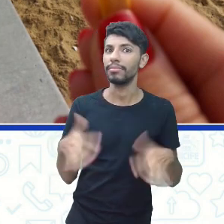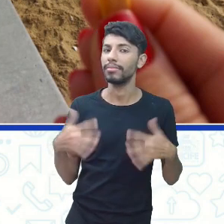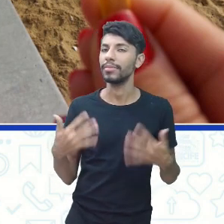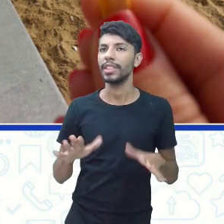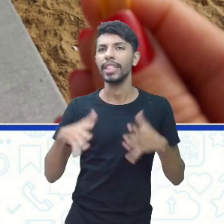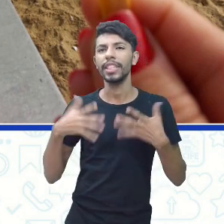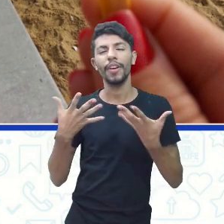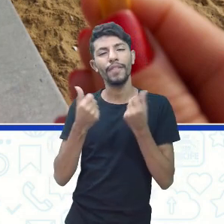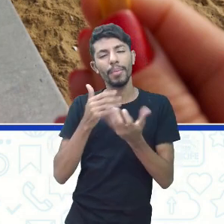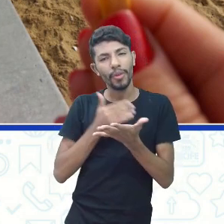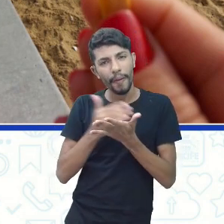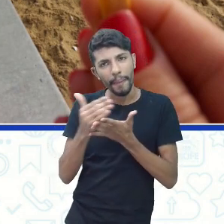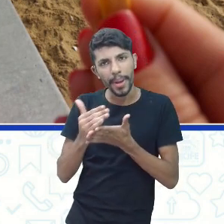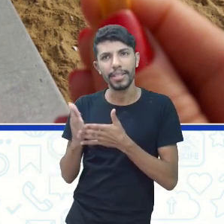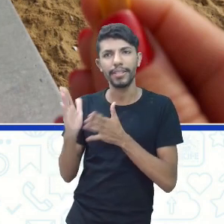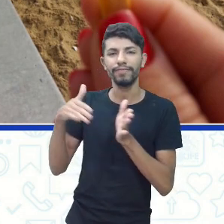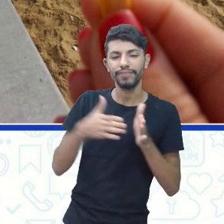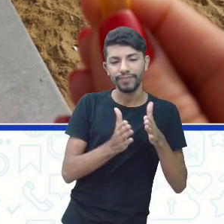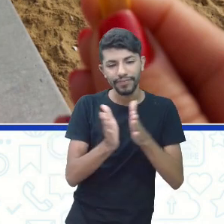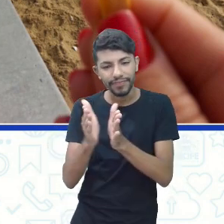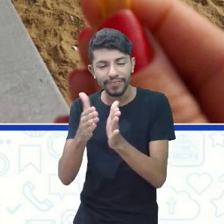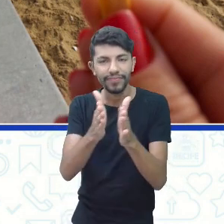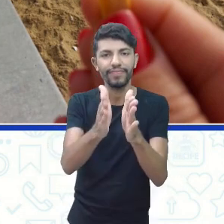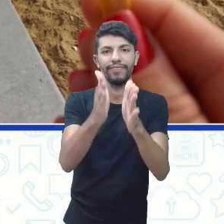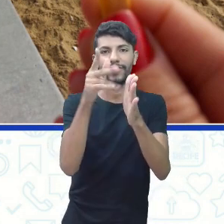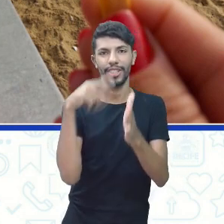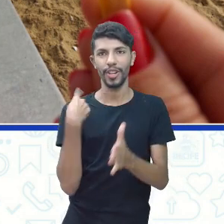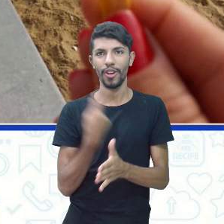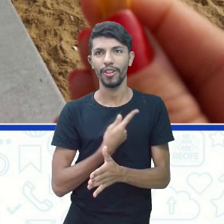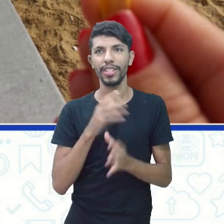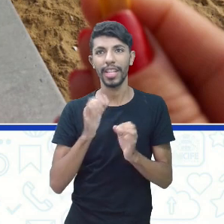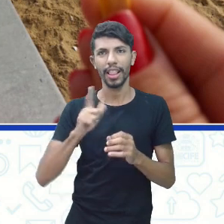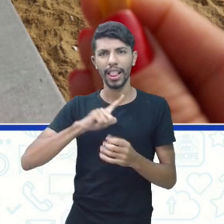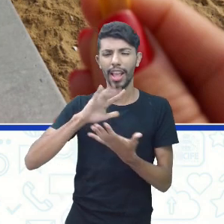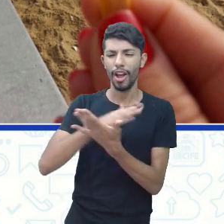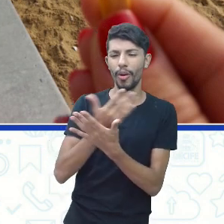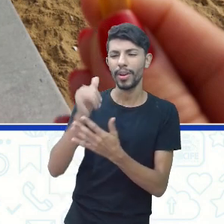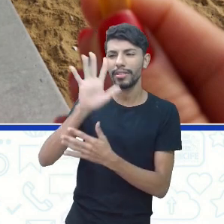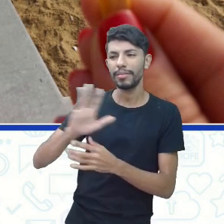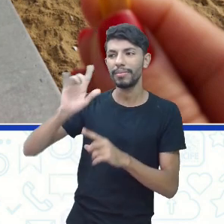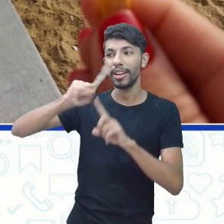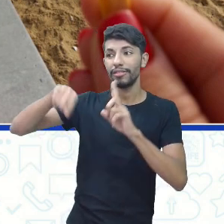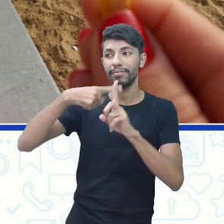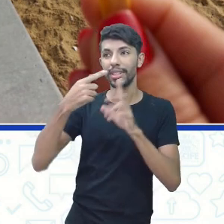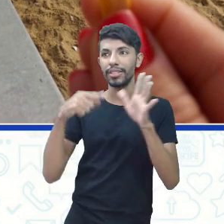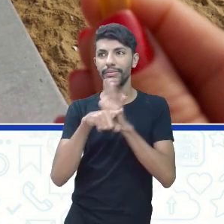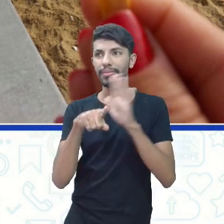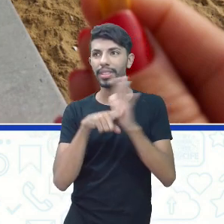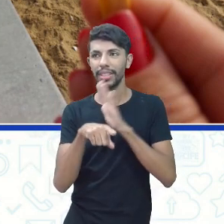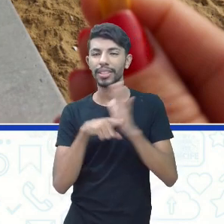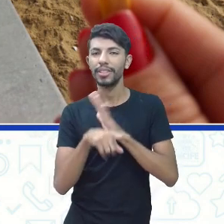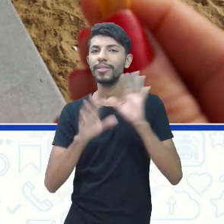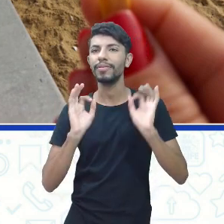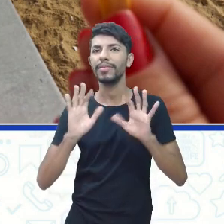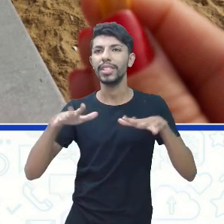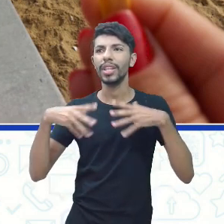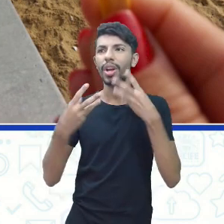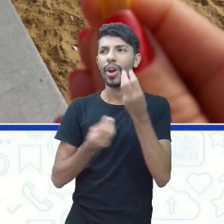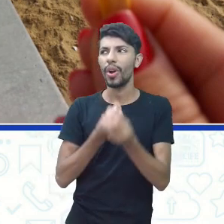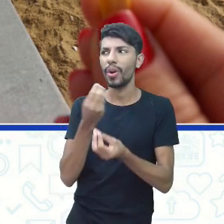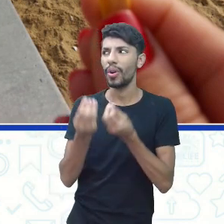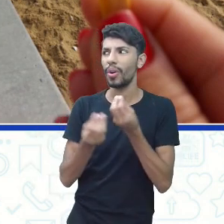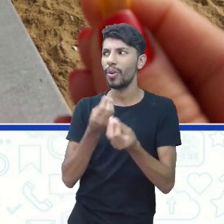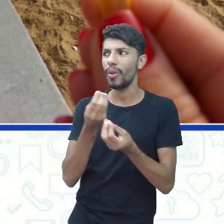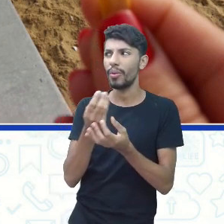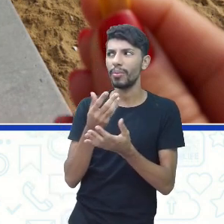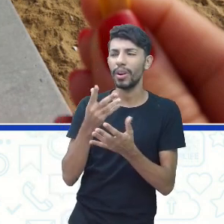nossa trilha, né? Eu trouxe algumas imagens, mas também mais algumas perguntas. De onde vêm esses materiais aqui que estão